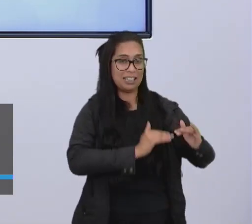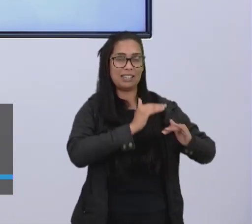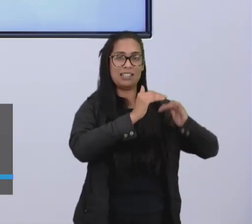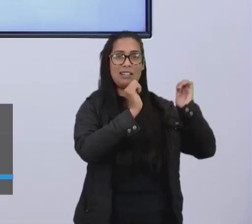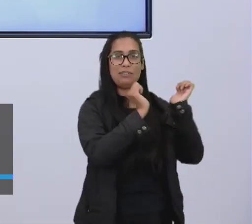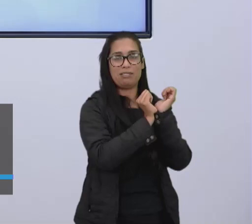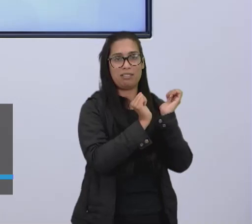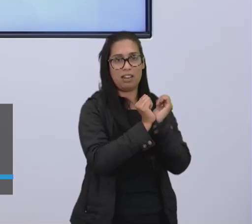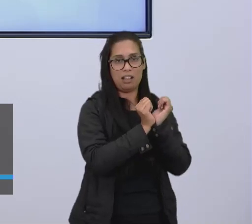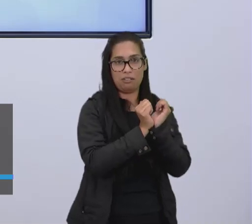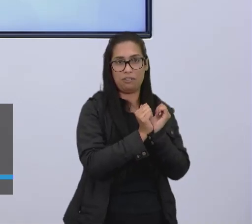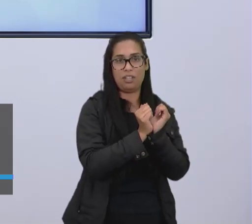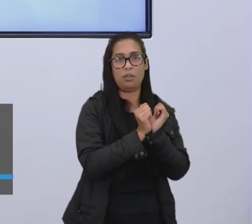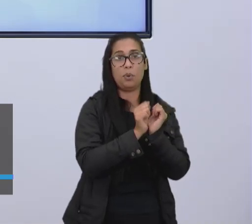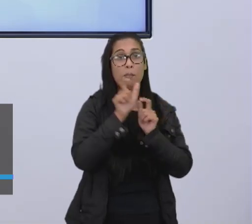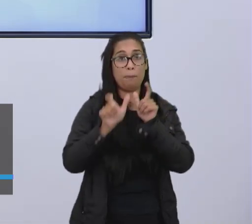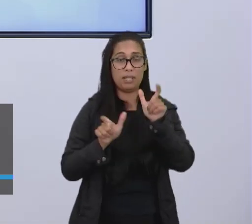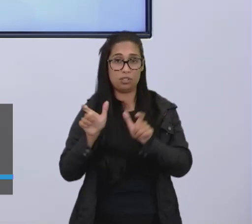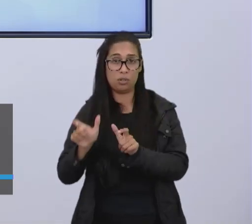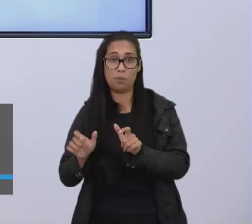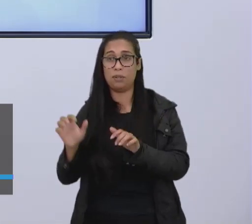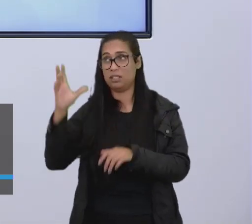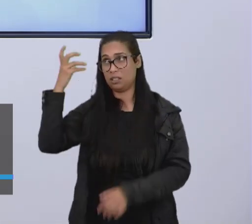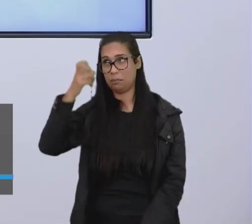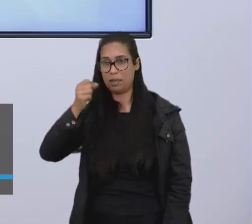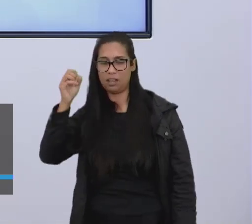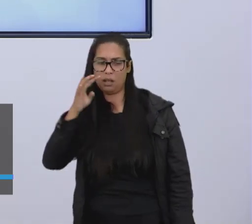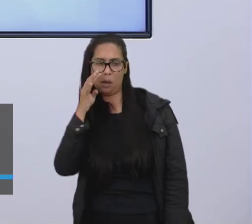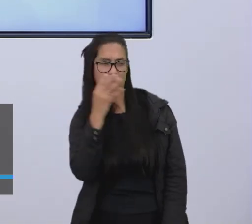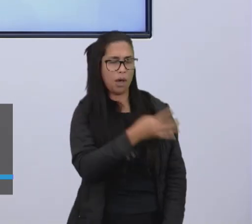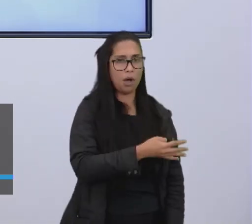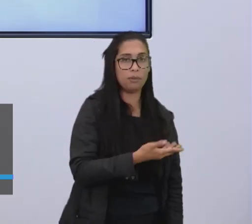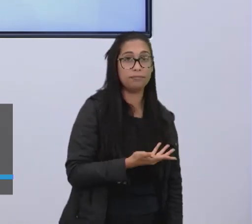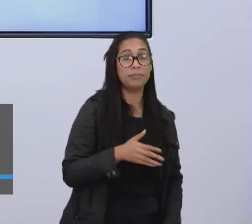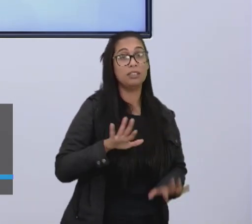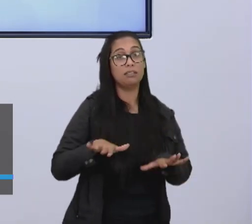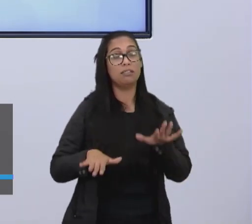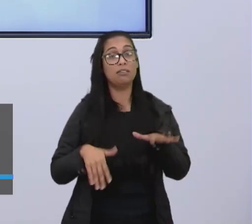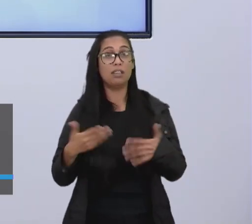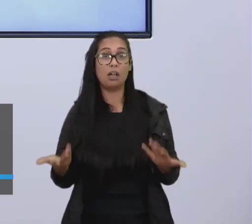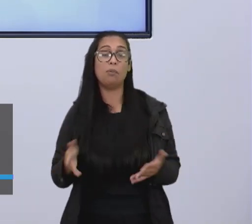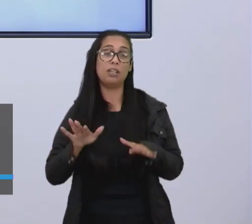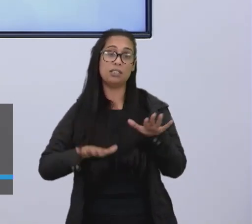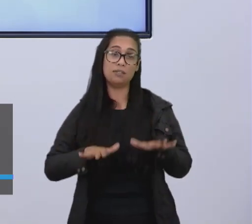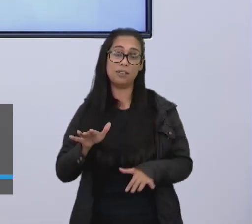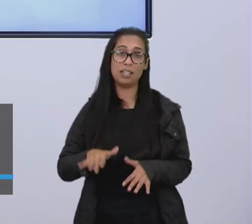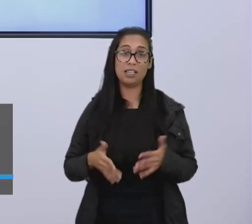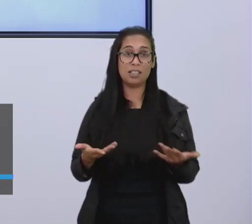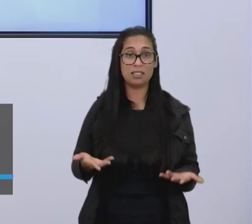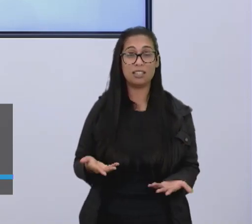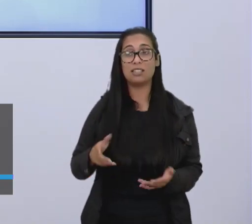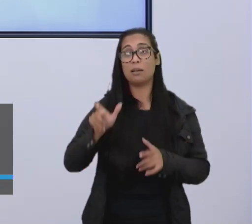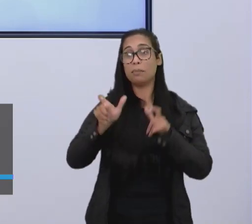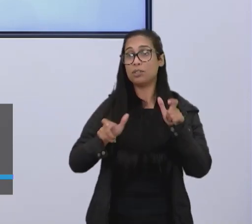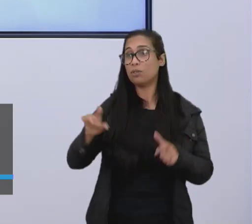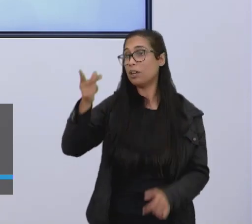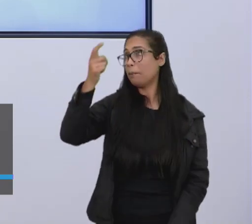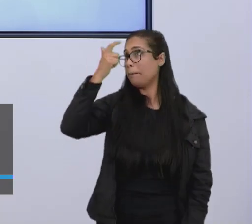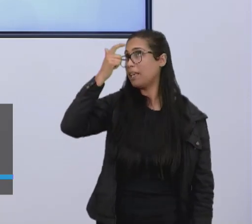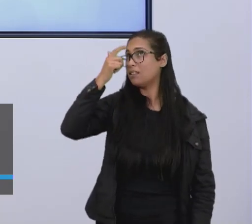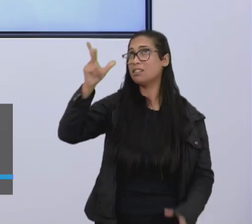medo. De não se achar suficiente, de não achar que ela merece, de não achar